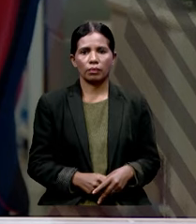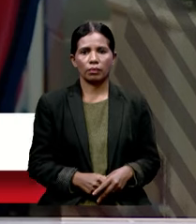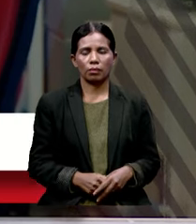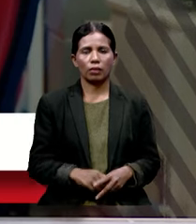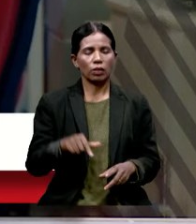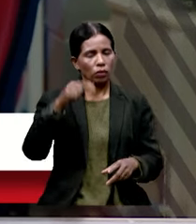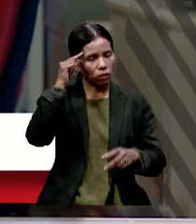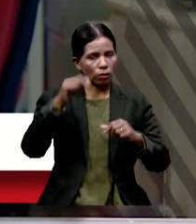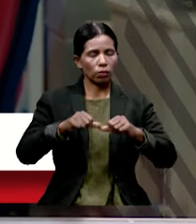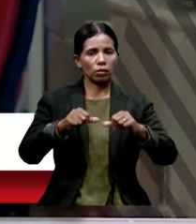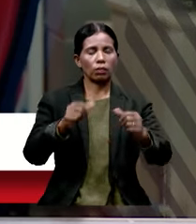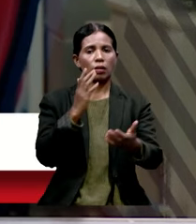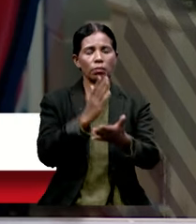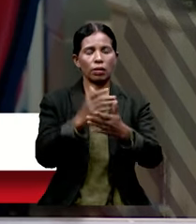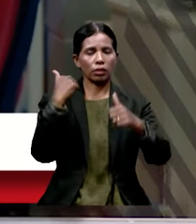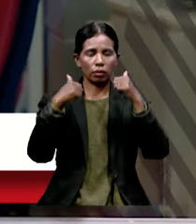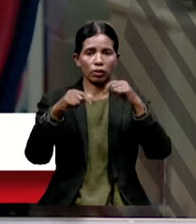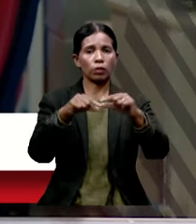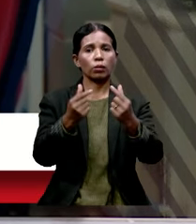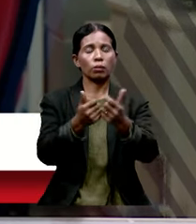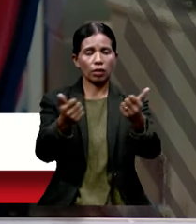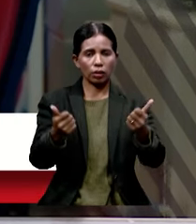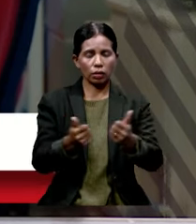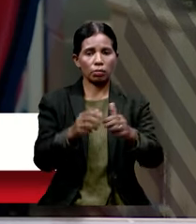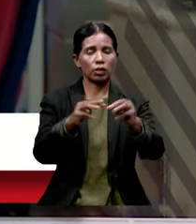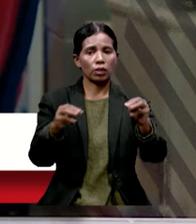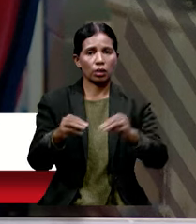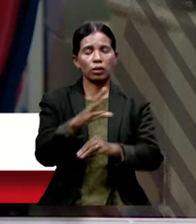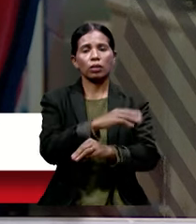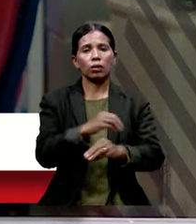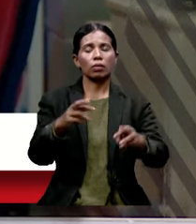Governo continua suspendo na atividade do grupo Arte Marseille no Rituais.